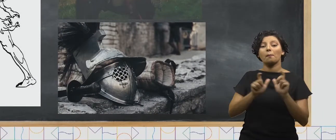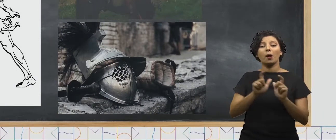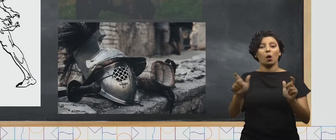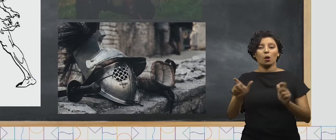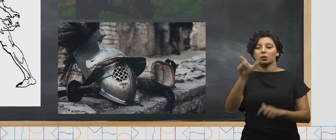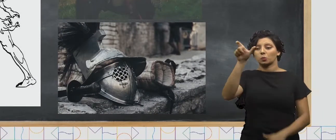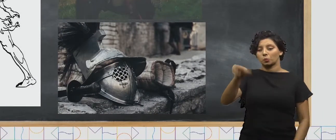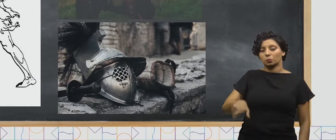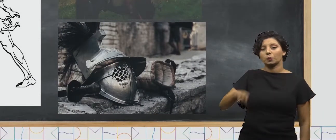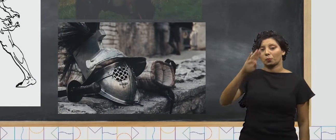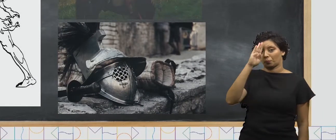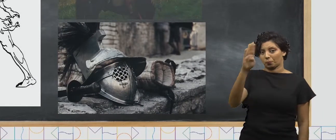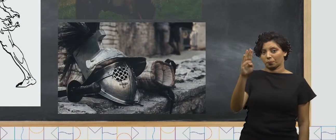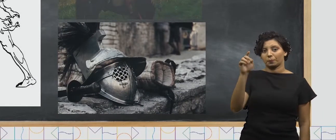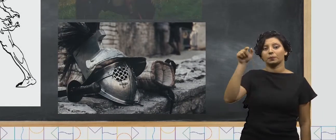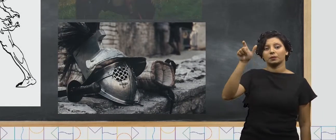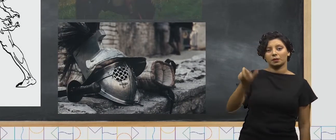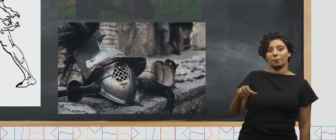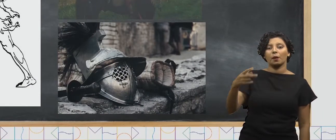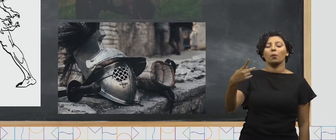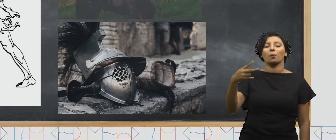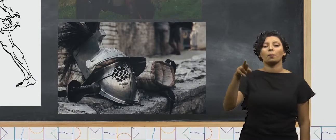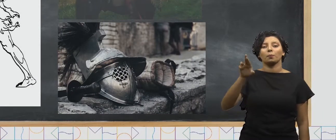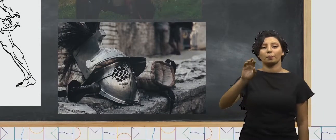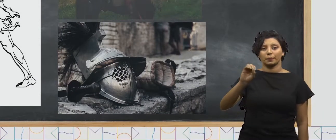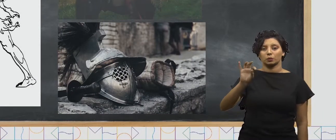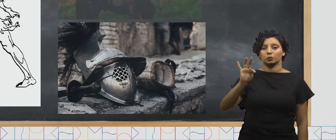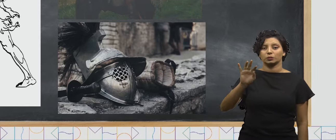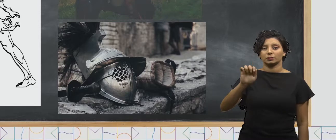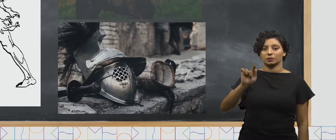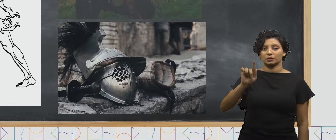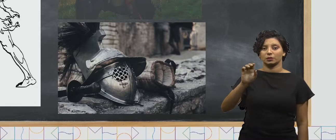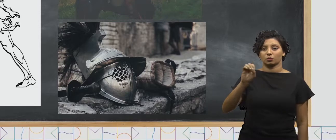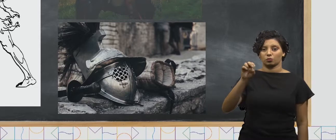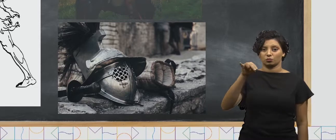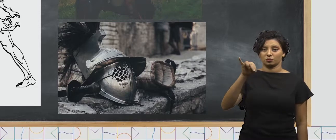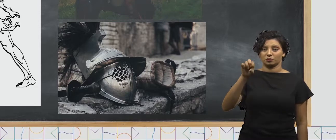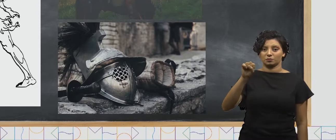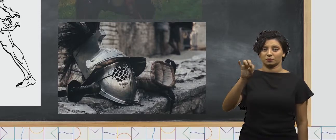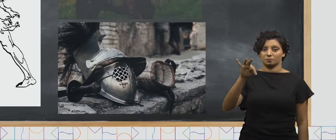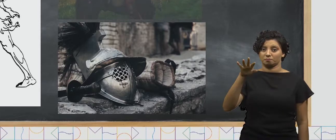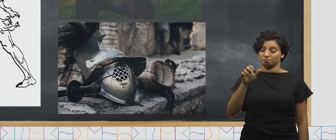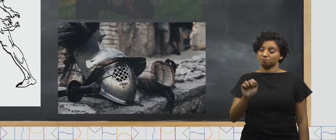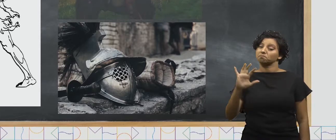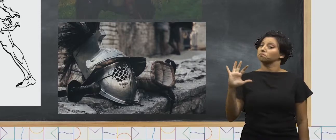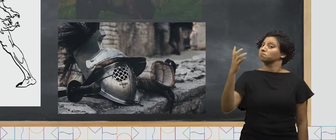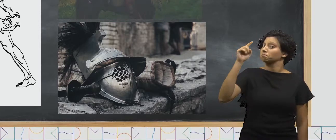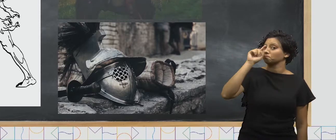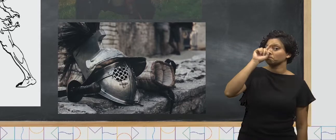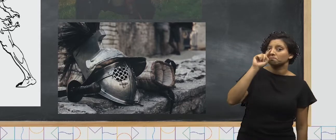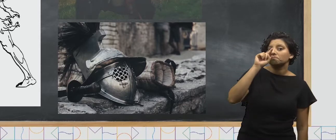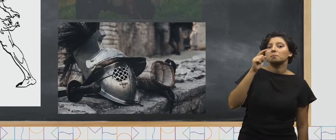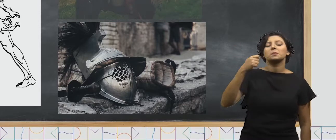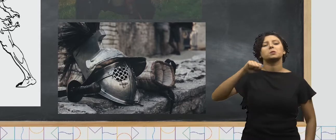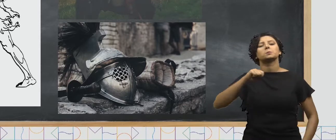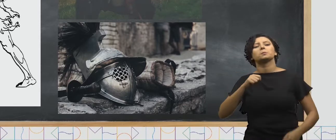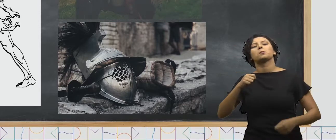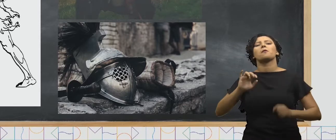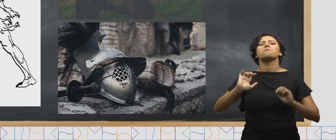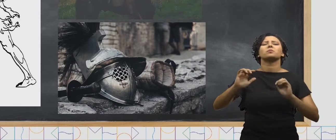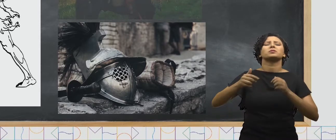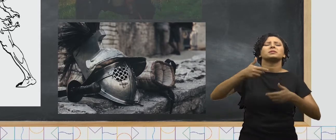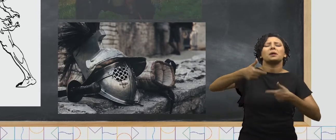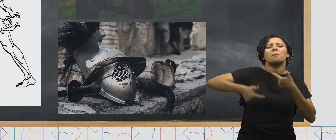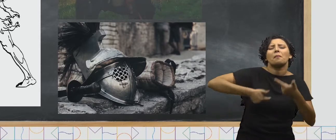normalmente colocam o protagonista ou o herói em situações perigosas, que envolve grandes